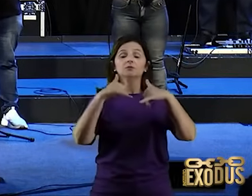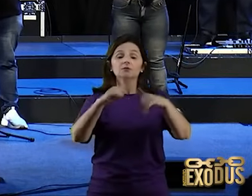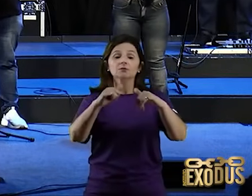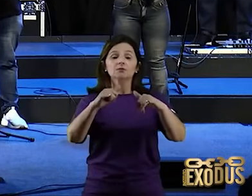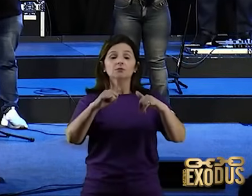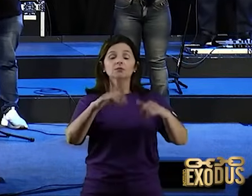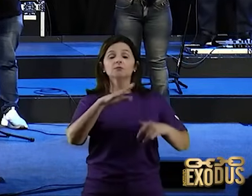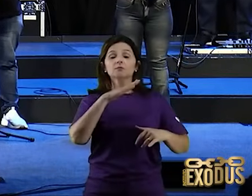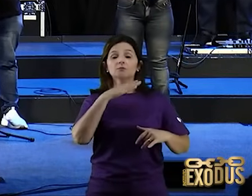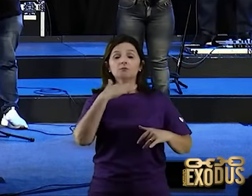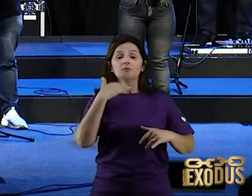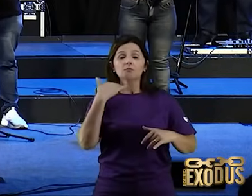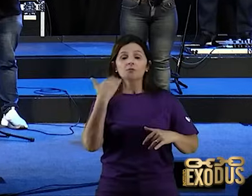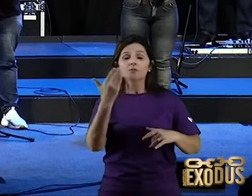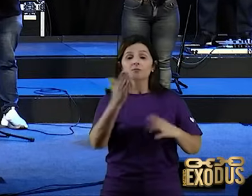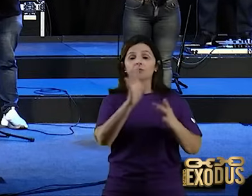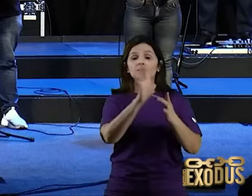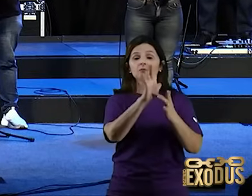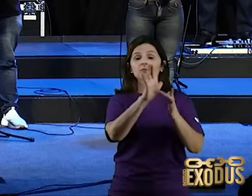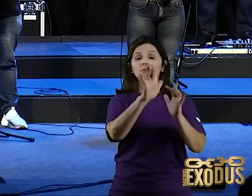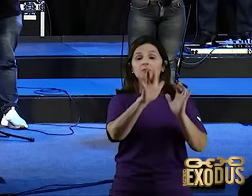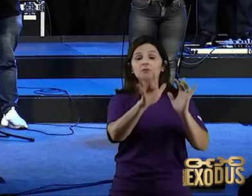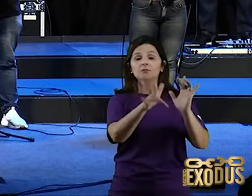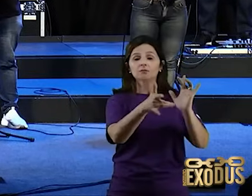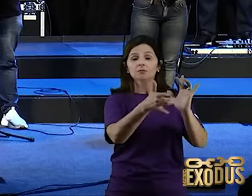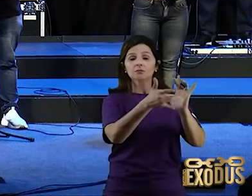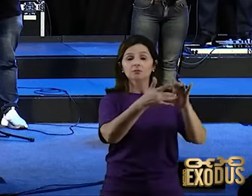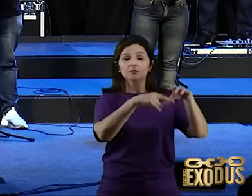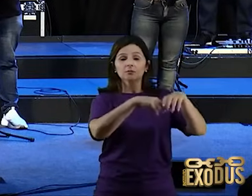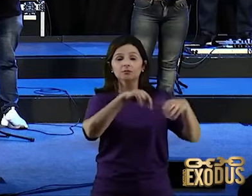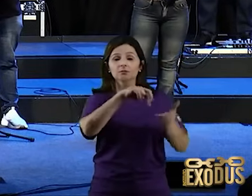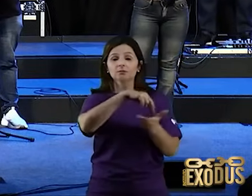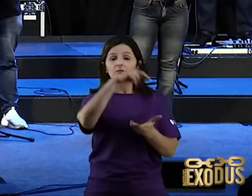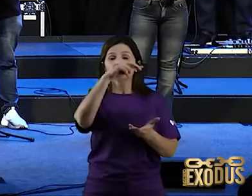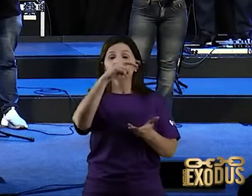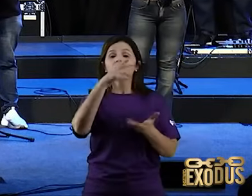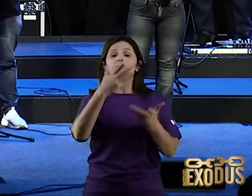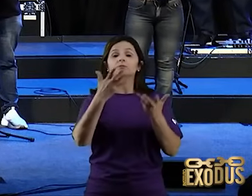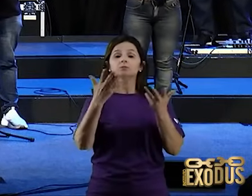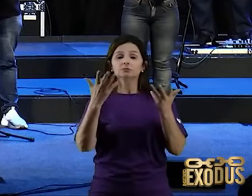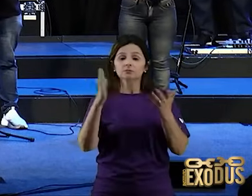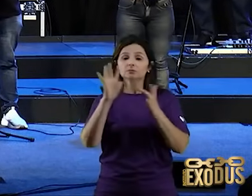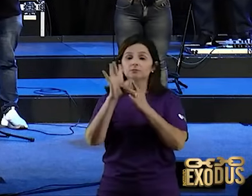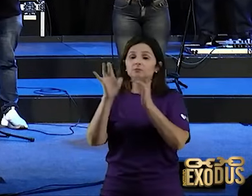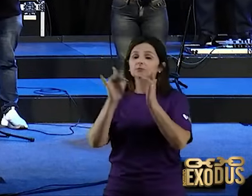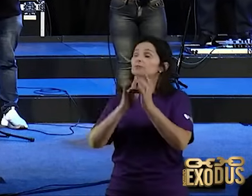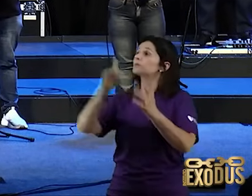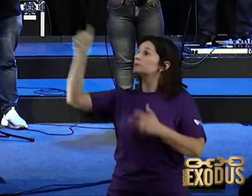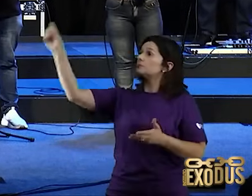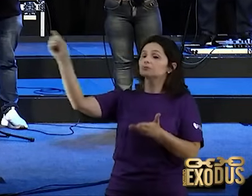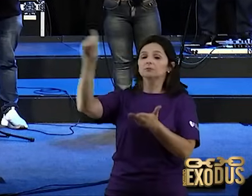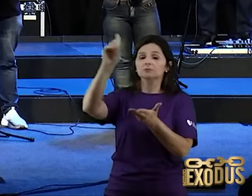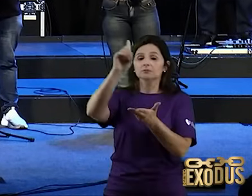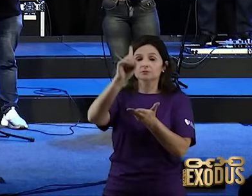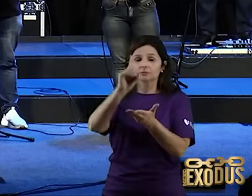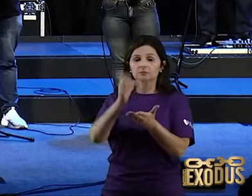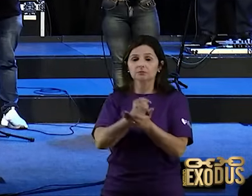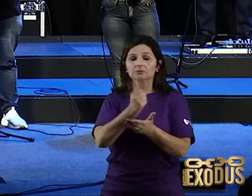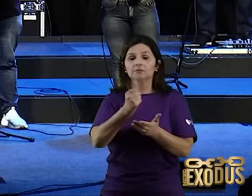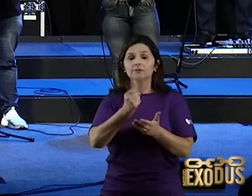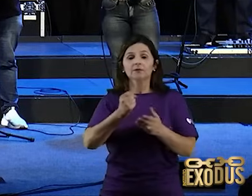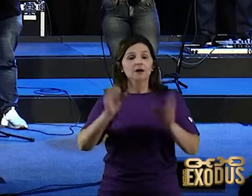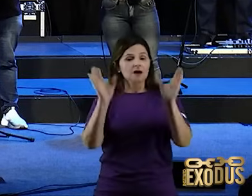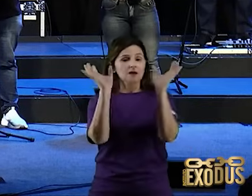até que ele venha não a ceia não vai te deixar mais santo não